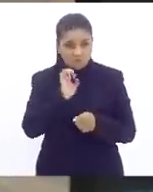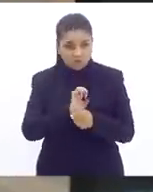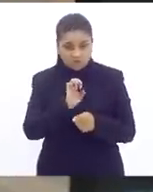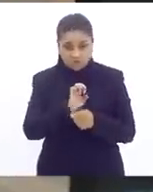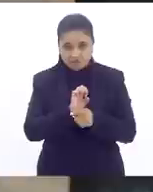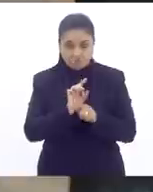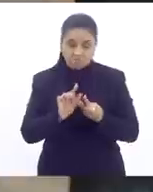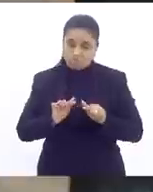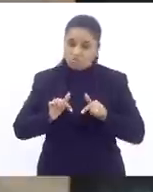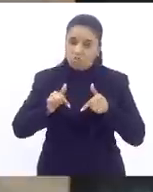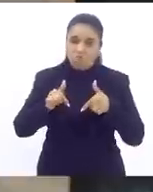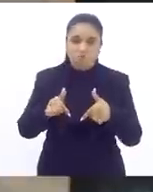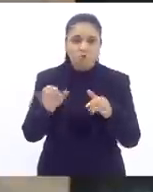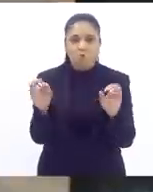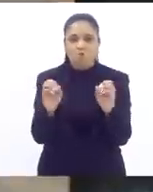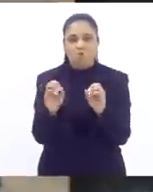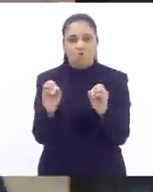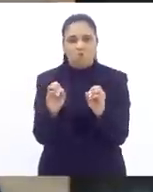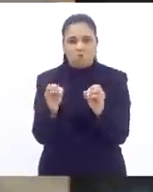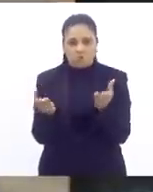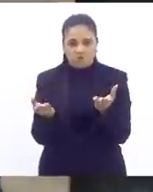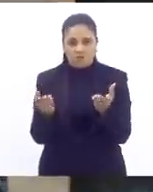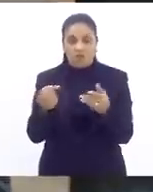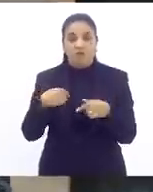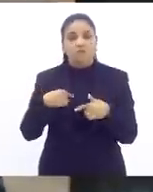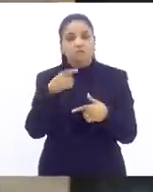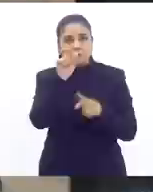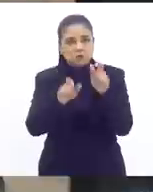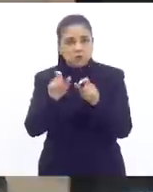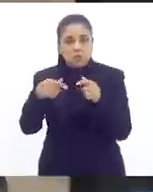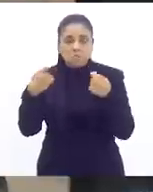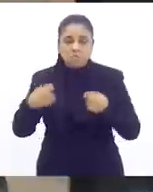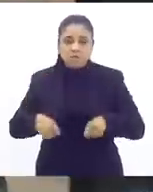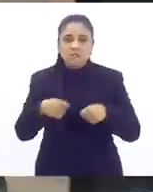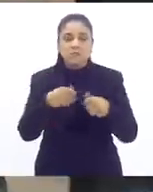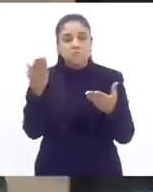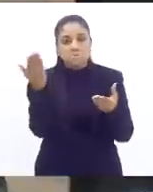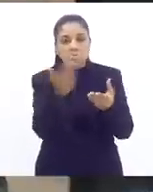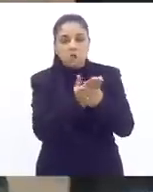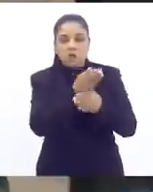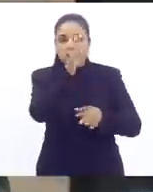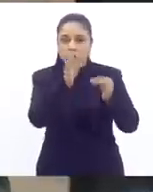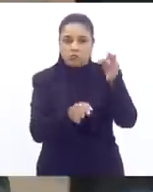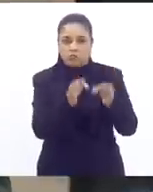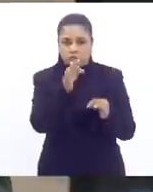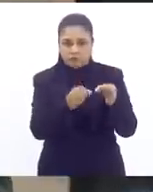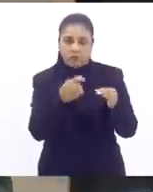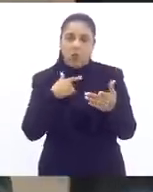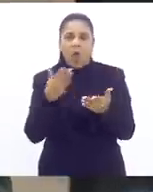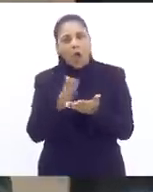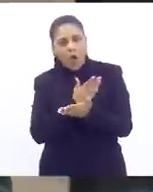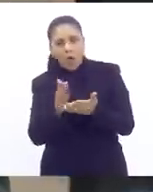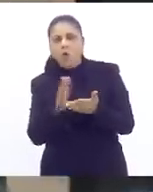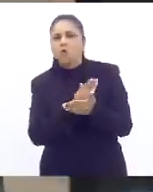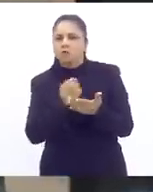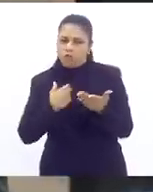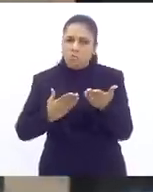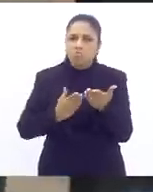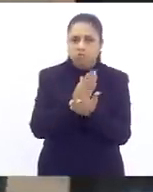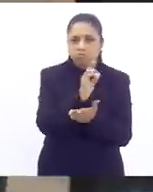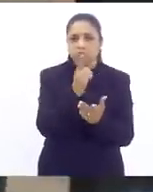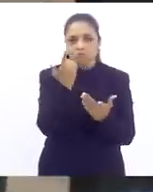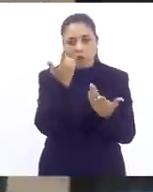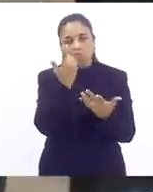praticoado as pessoas têm que recorrer o judiciário já temos algumas sentenças favoráveis mas o ato